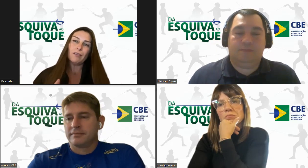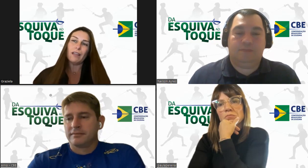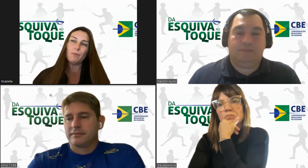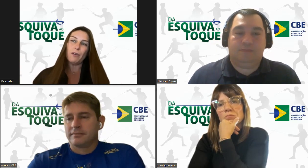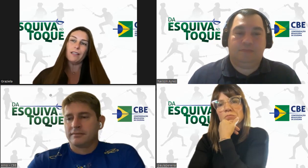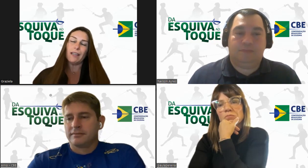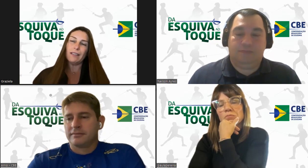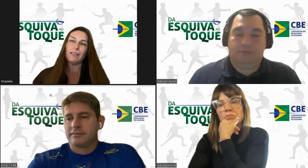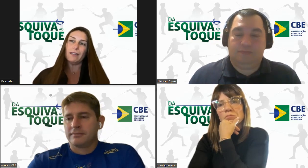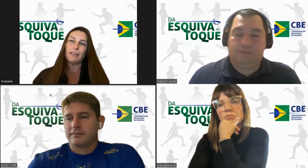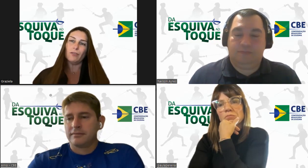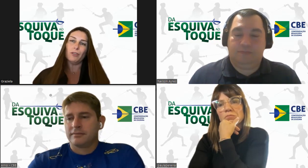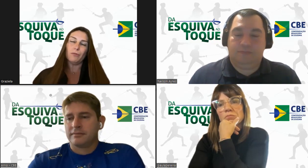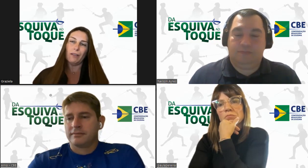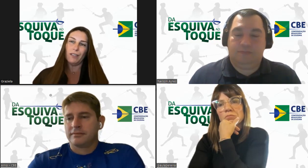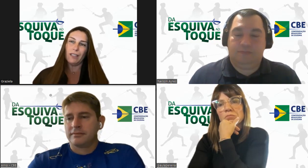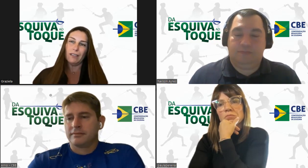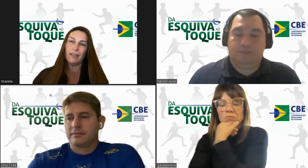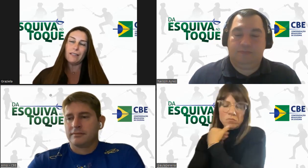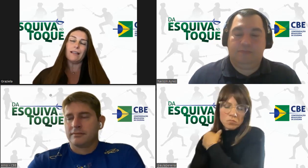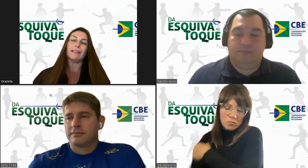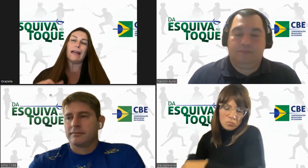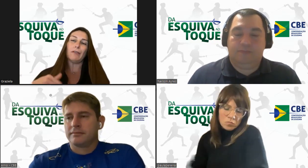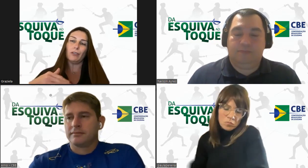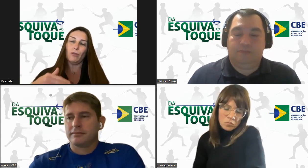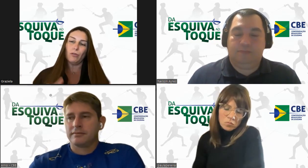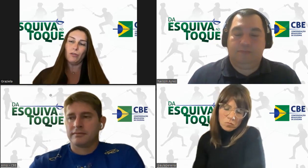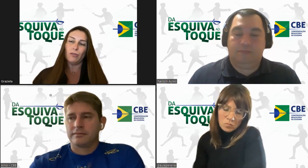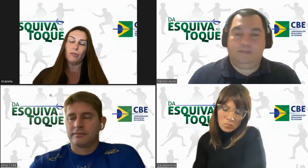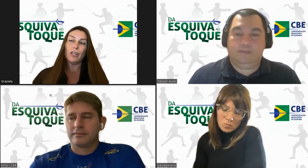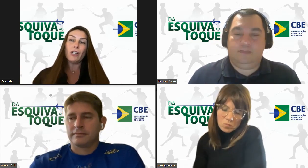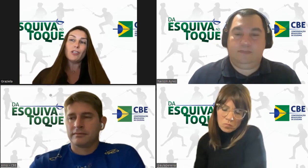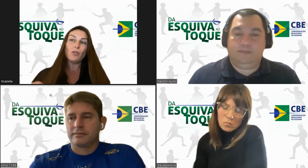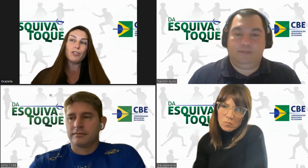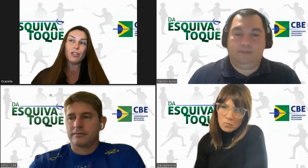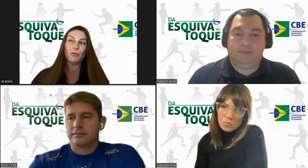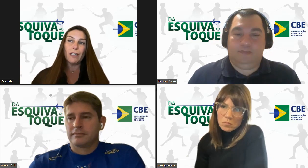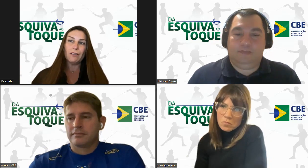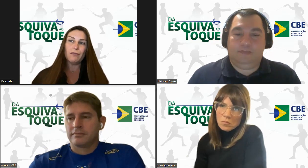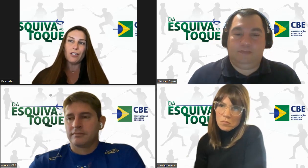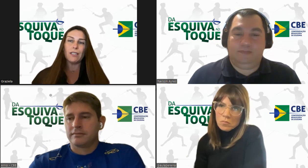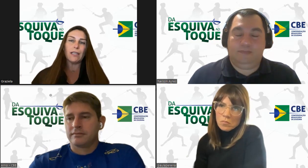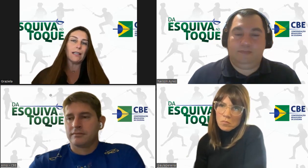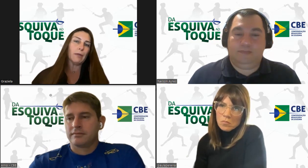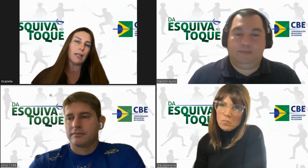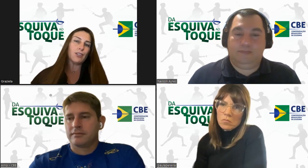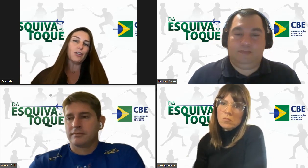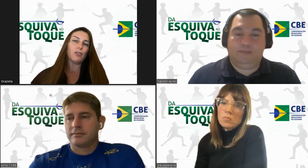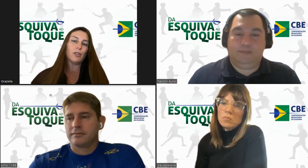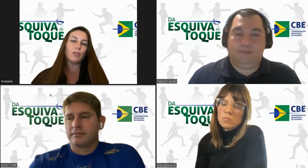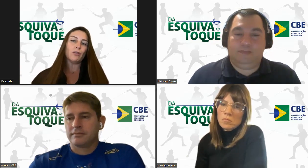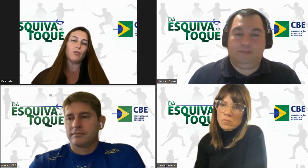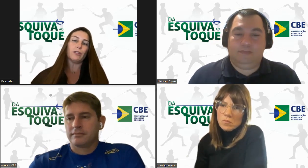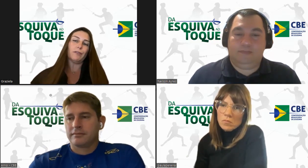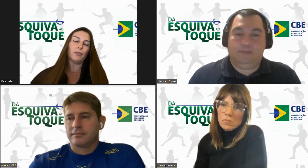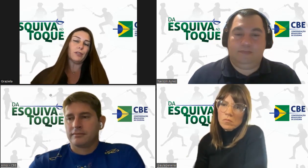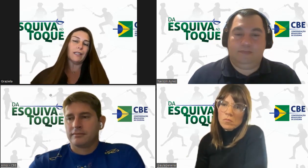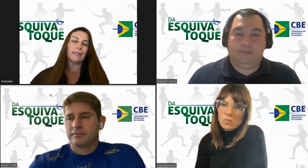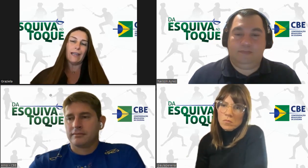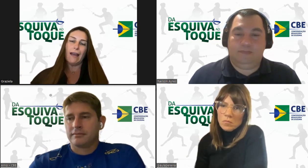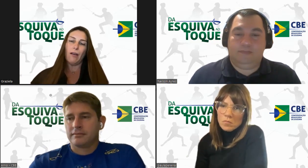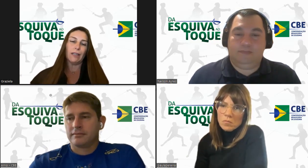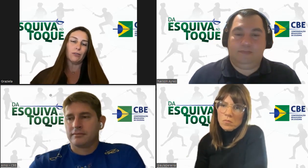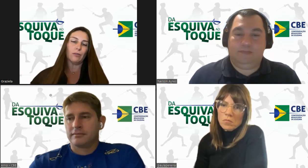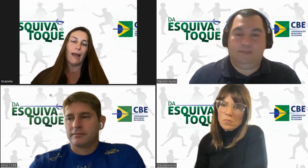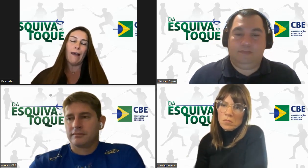tá um momento que elas podem estar entrando muito bem-vindas além da água de coco sucos diluídos a gente tem que lembrar de diluir o suco de